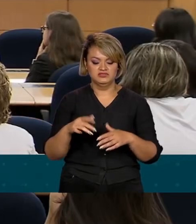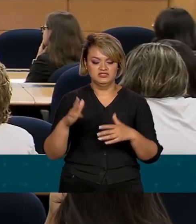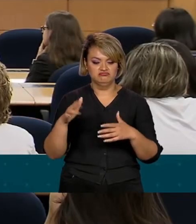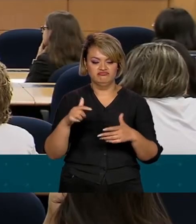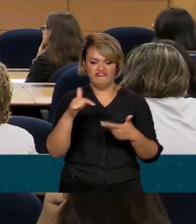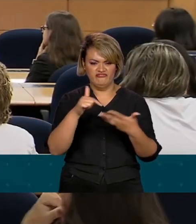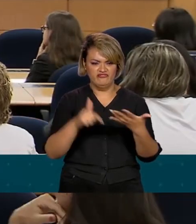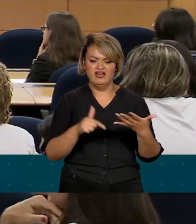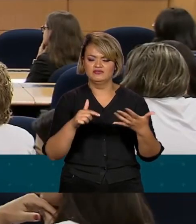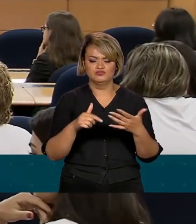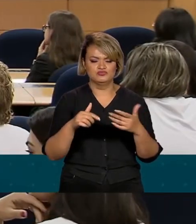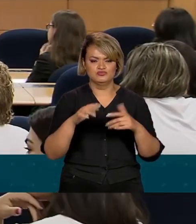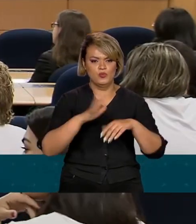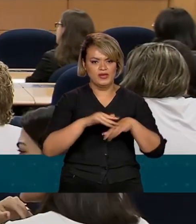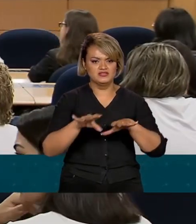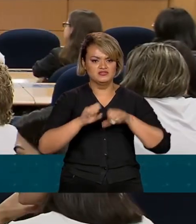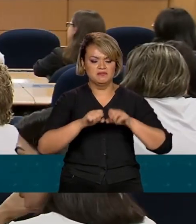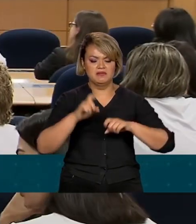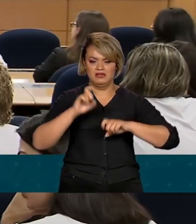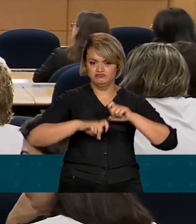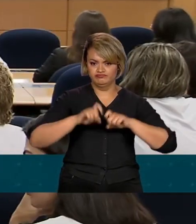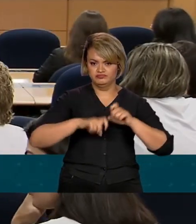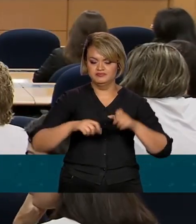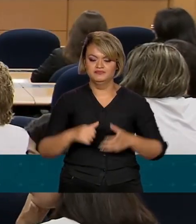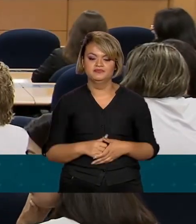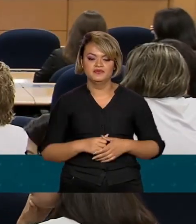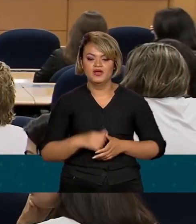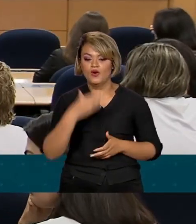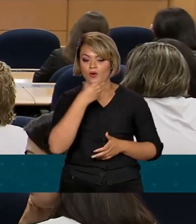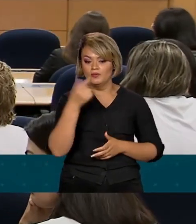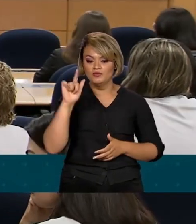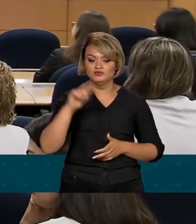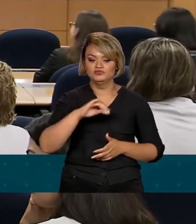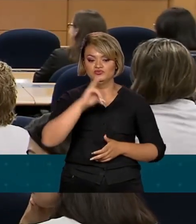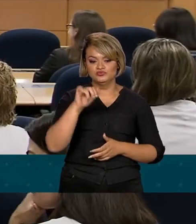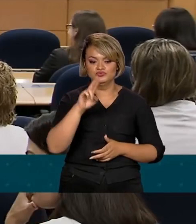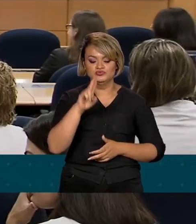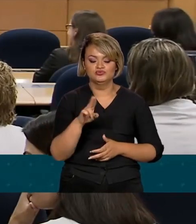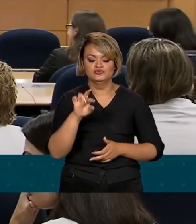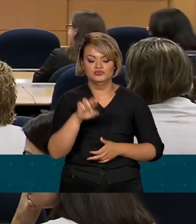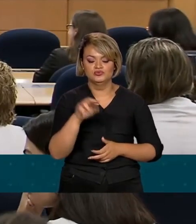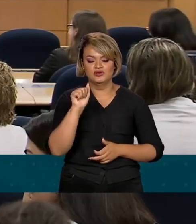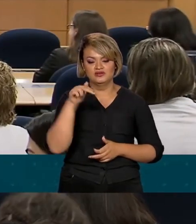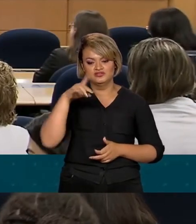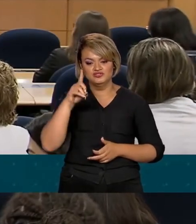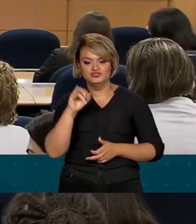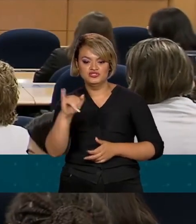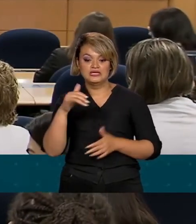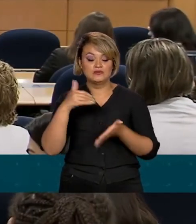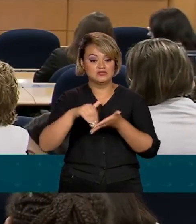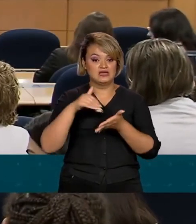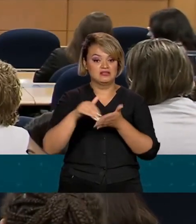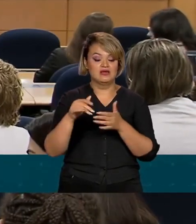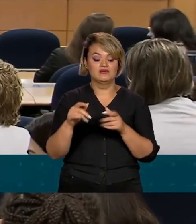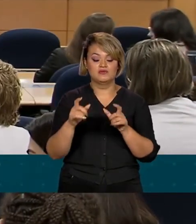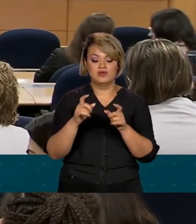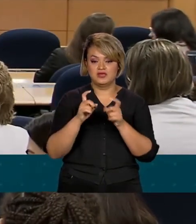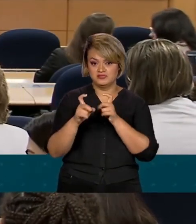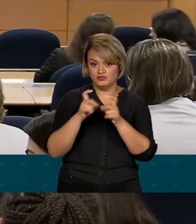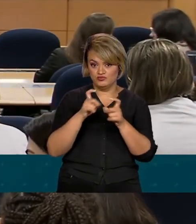infecções sexualmente transmissíveis. E o Jurandir Frutuoso da Silva, que é o secretário executivo do Conselho